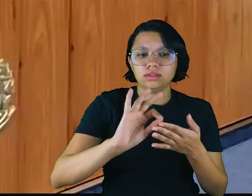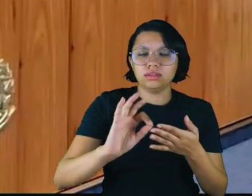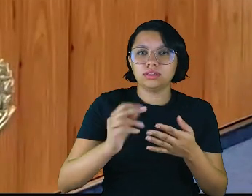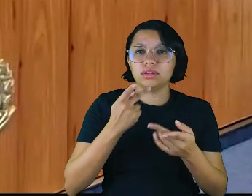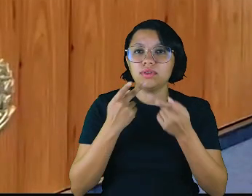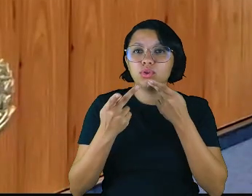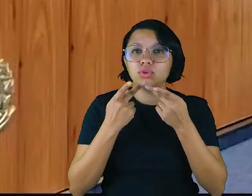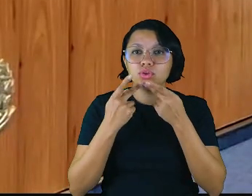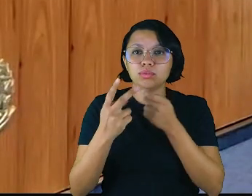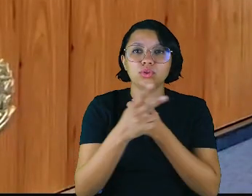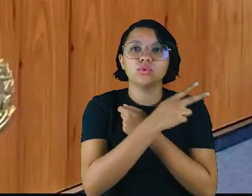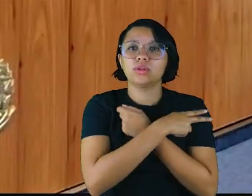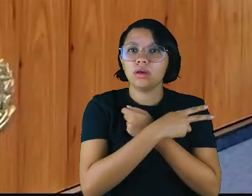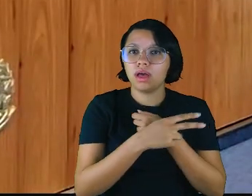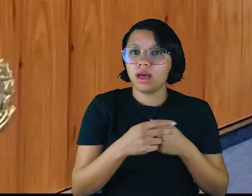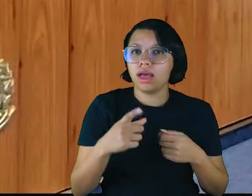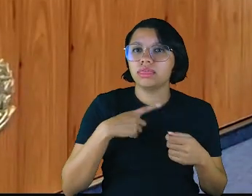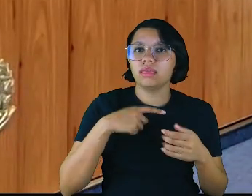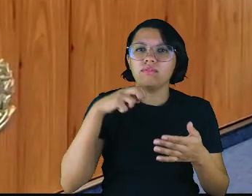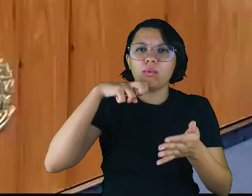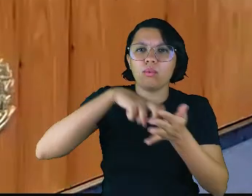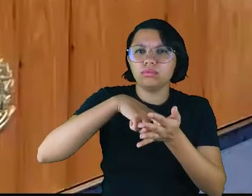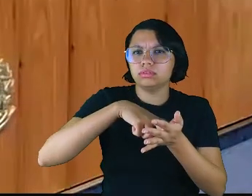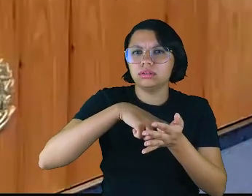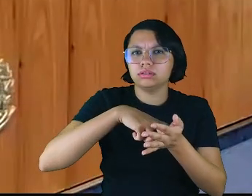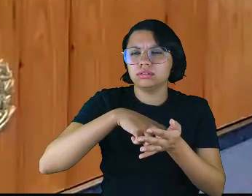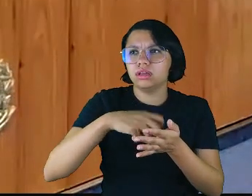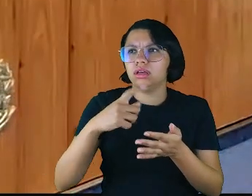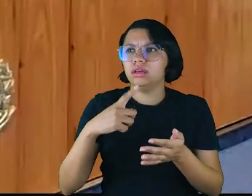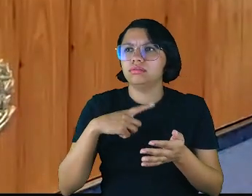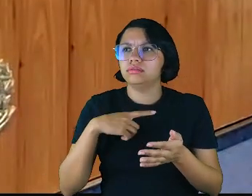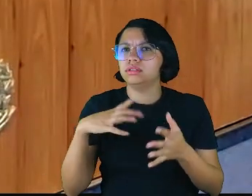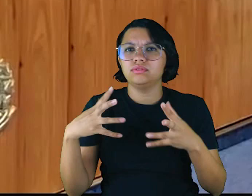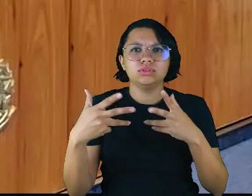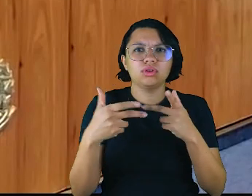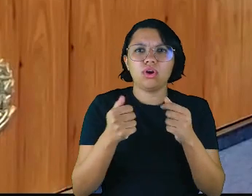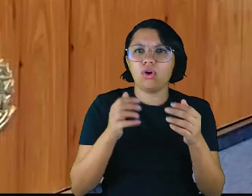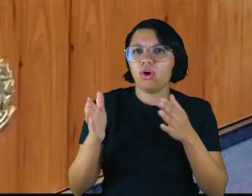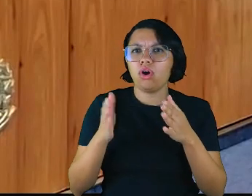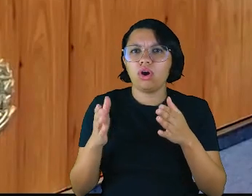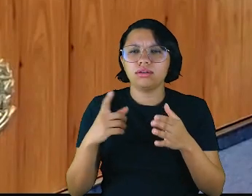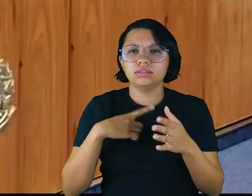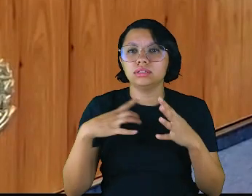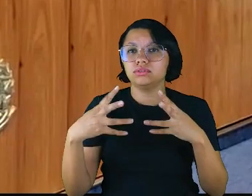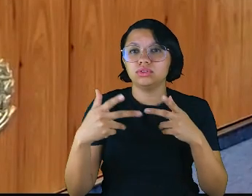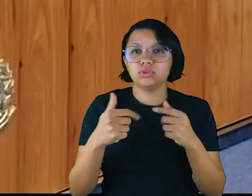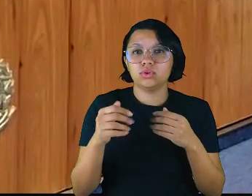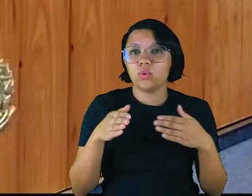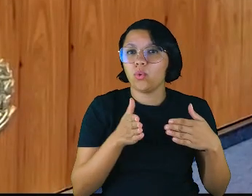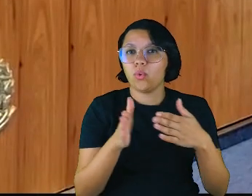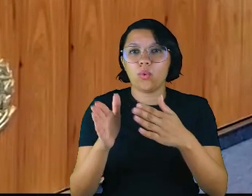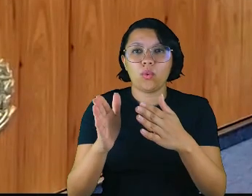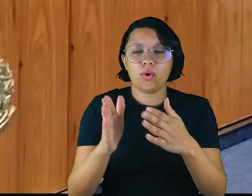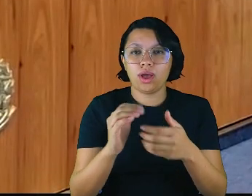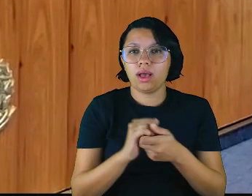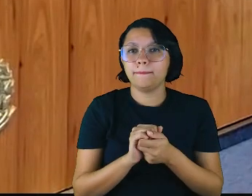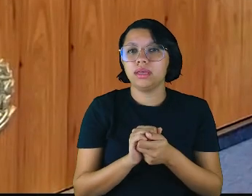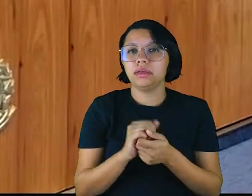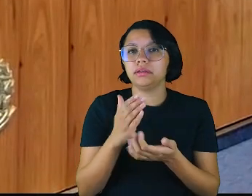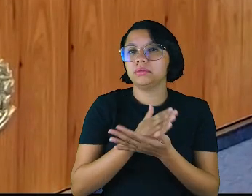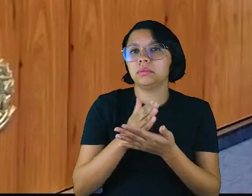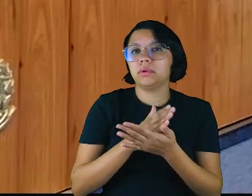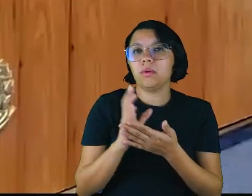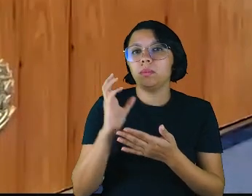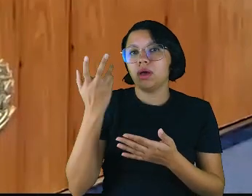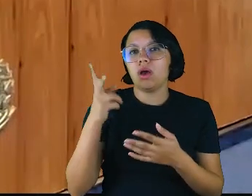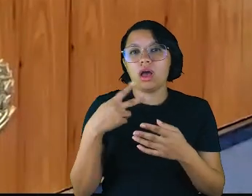transcreveram o depoimento do empregador, teve condenação, e teve toda a situação, teve todo encaminhamento, né? E